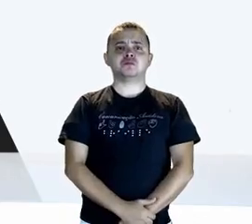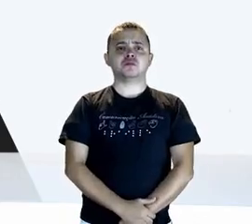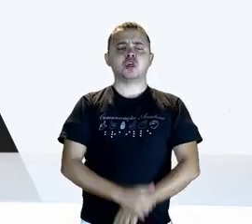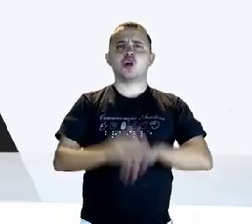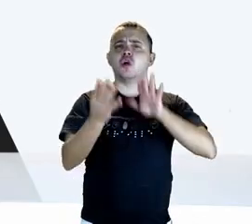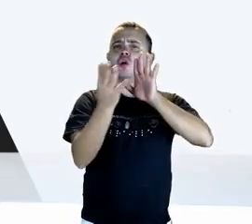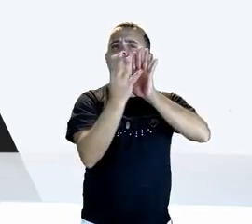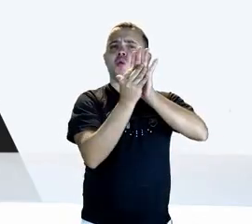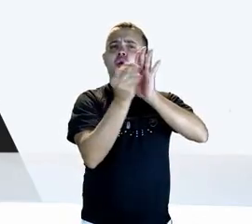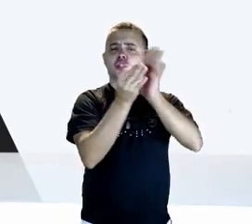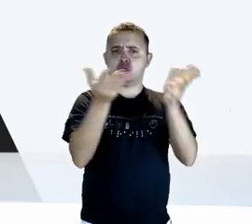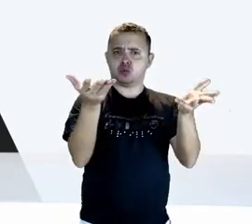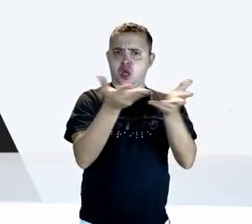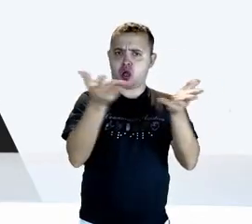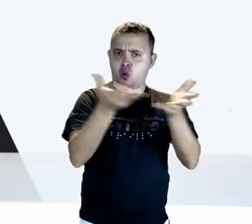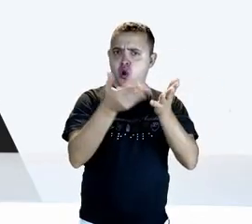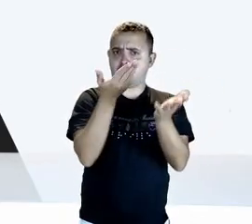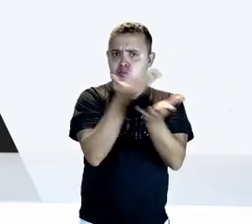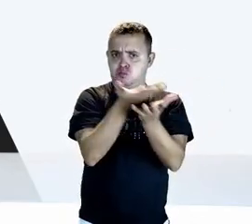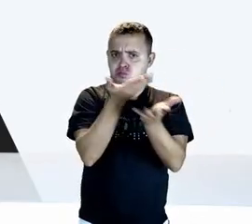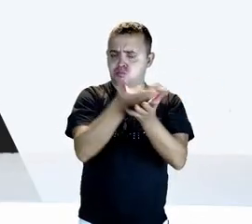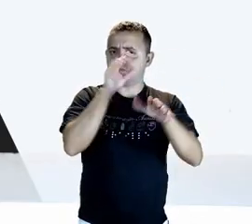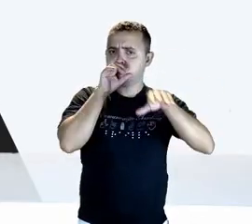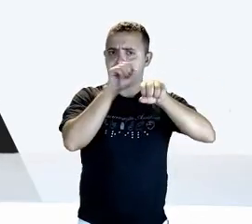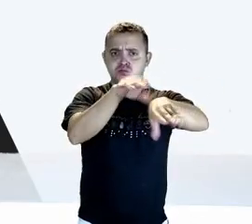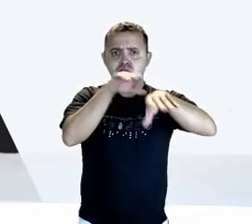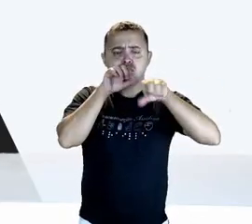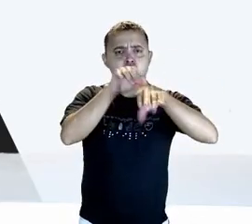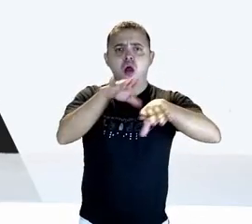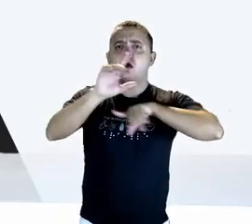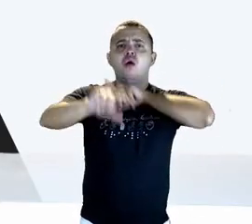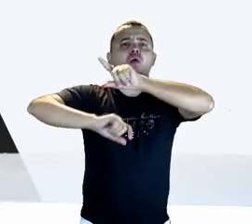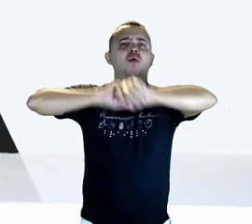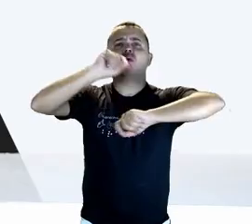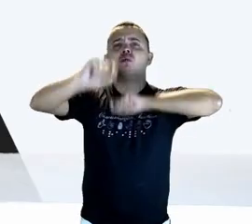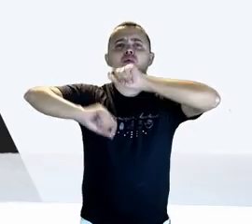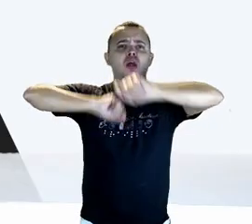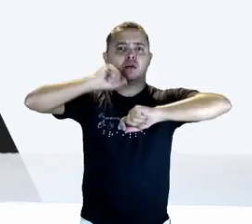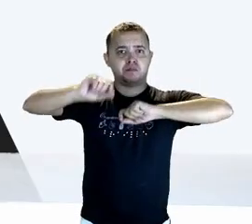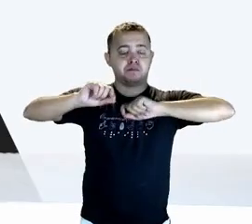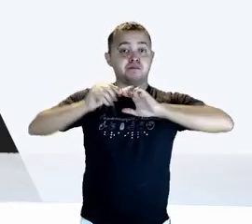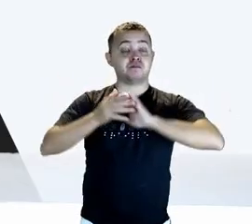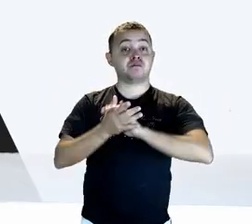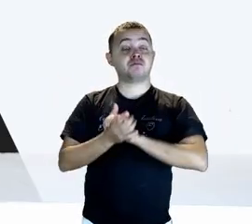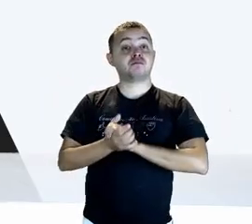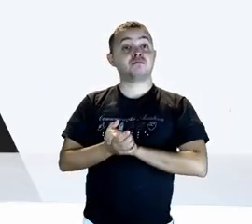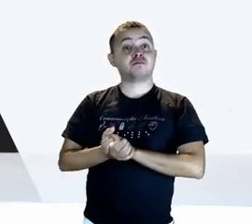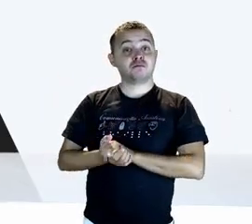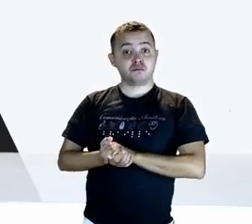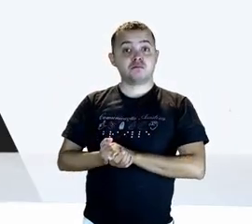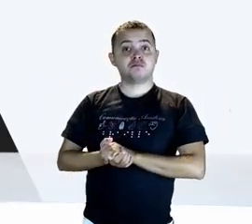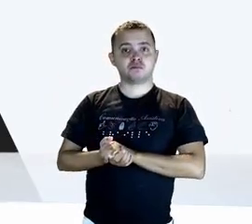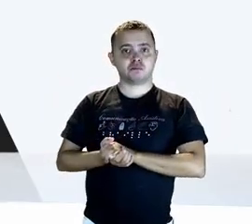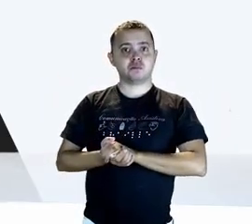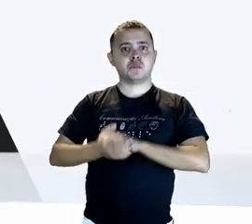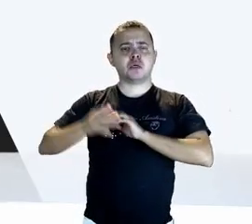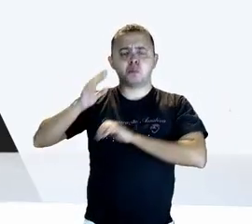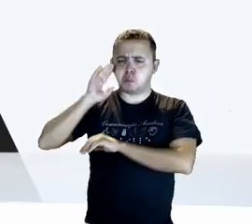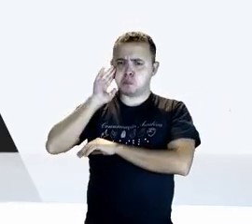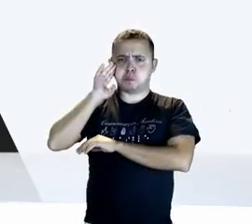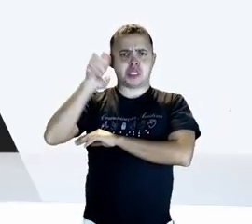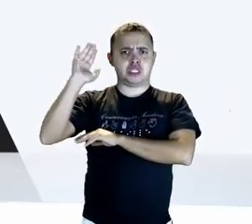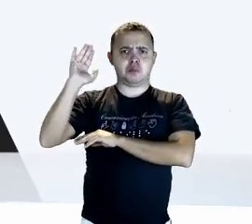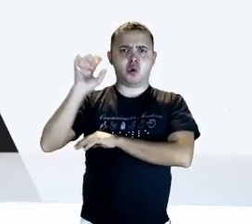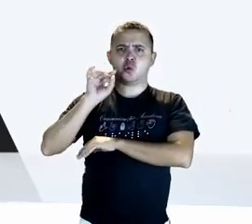Esse conteúdo dessa aula, né, que vamos apresentar para vocês, ele é de grande relevância